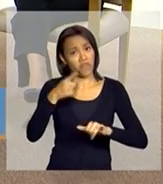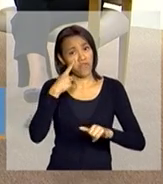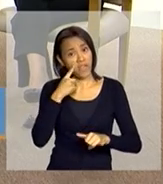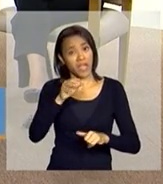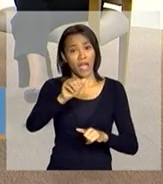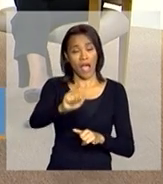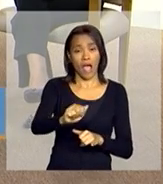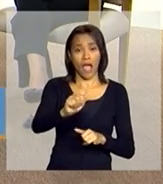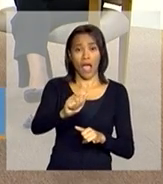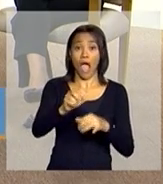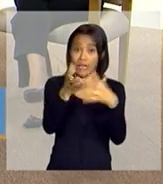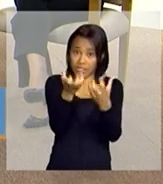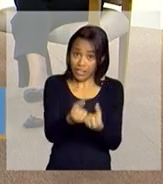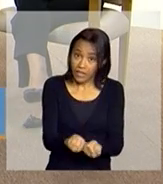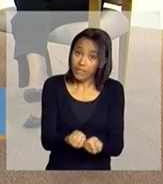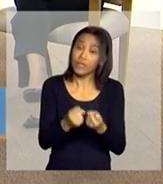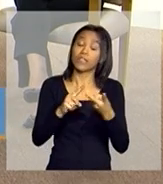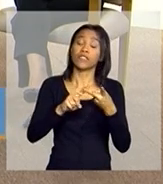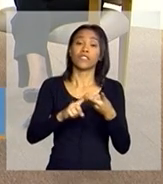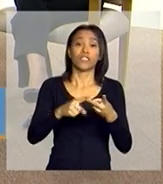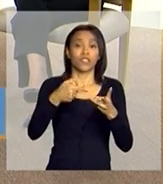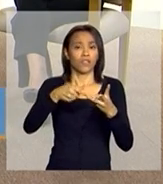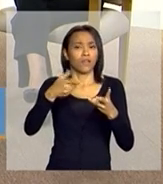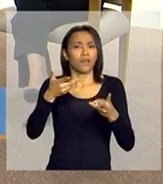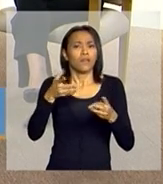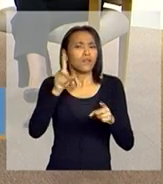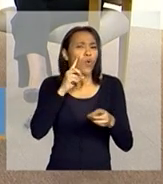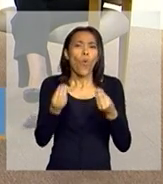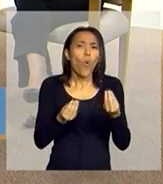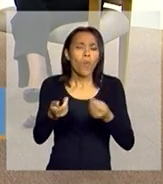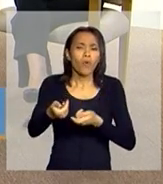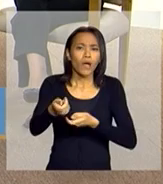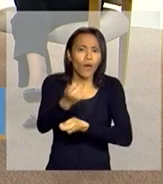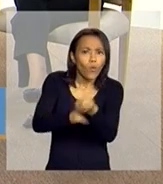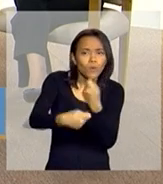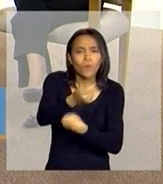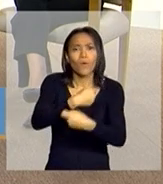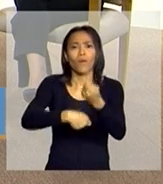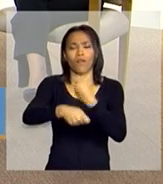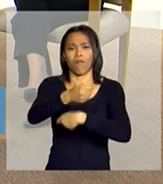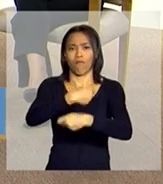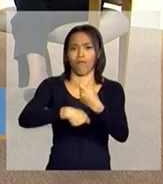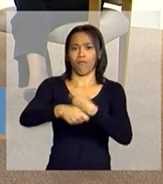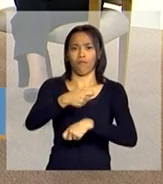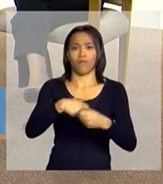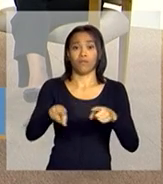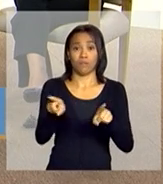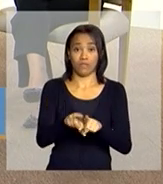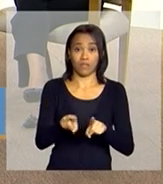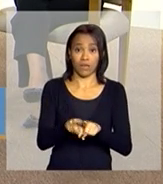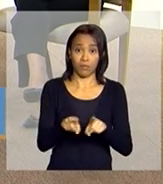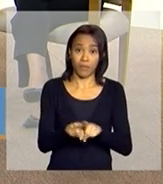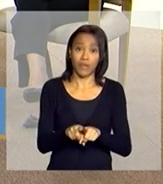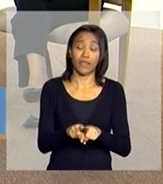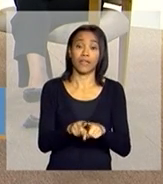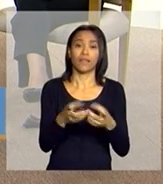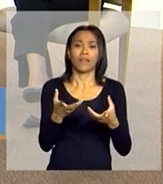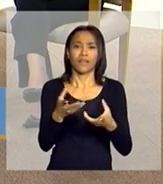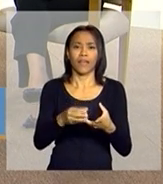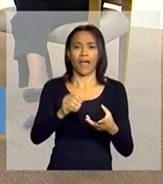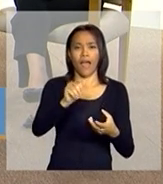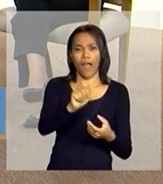expansão eh conforme são regulados né e pactuados nas comissões intergestoras tripartites que são as